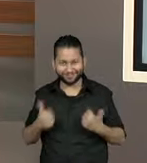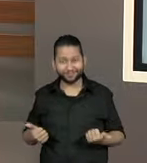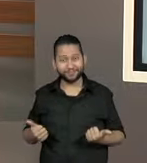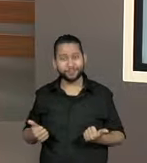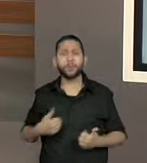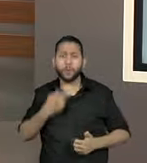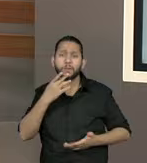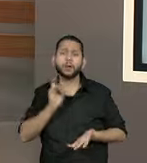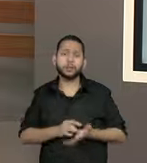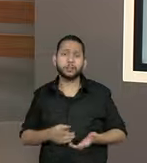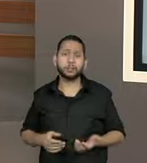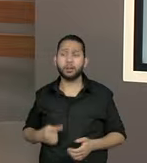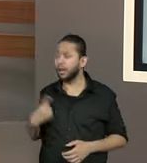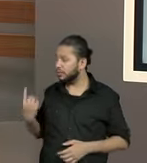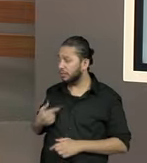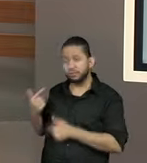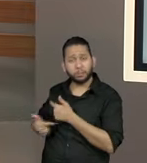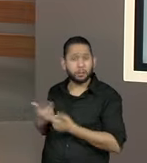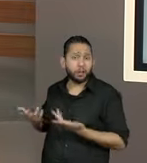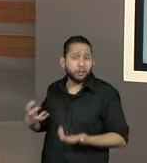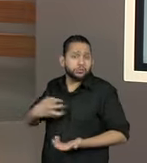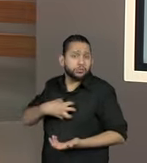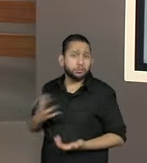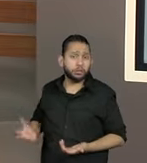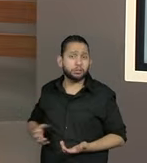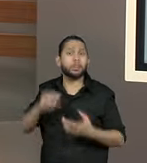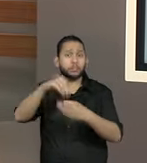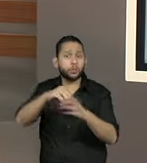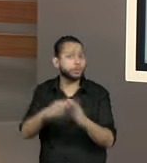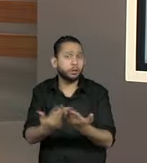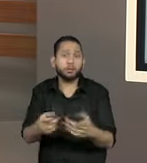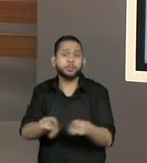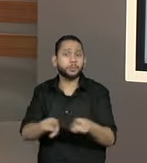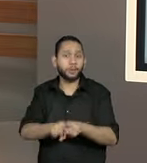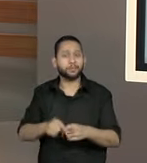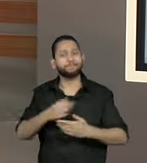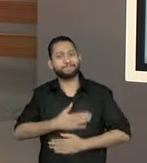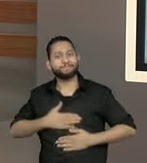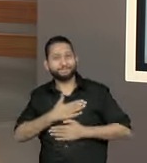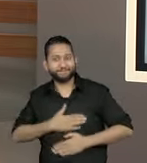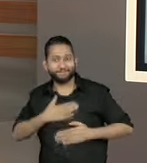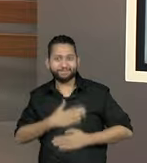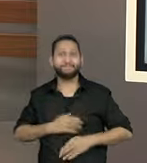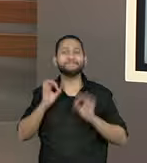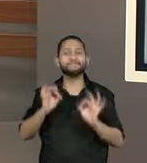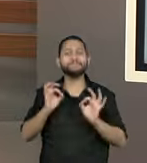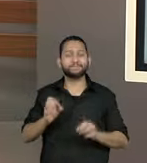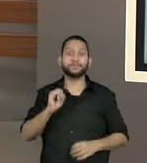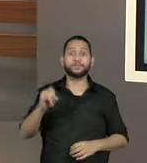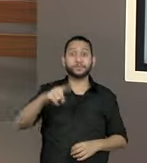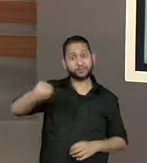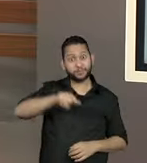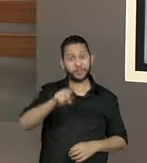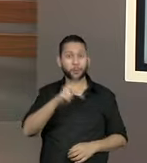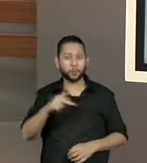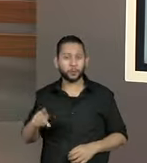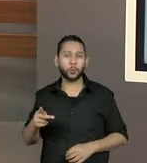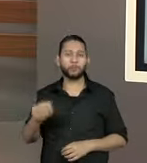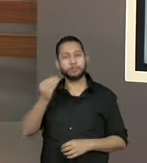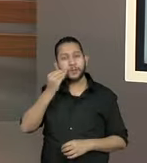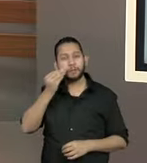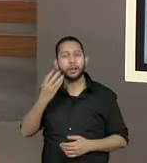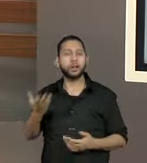ser sincera, é assim que é na escola também. Foi ótimo aqui e com certeza se você, professor, fizer ou realizar